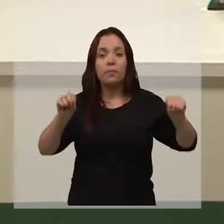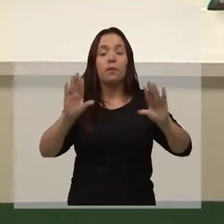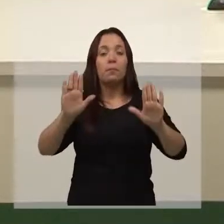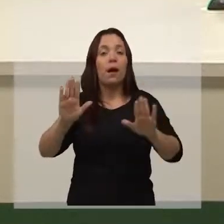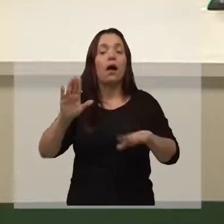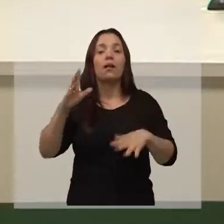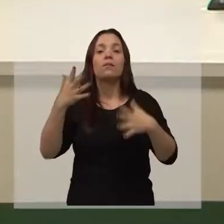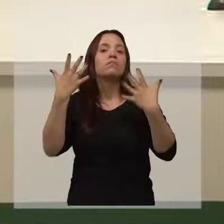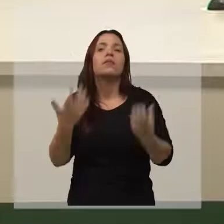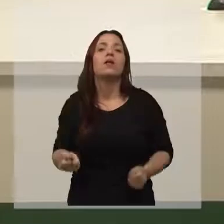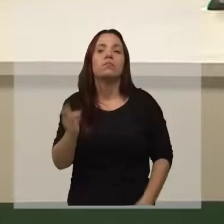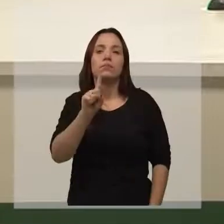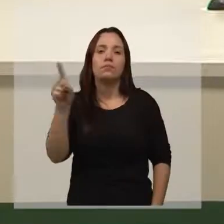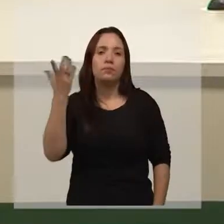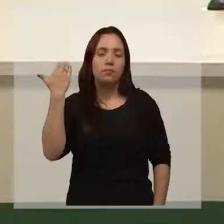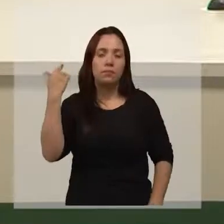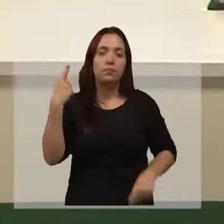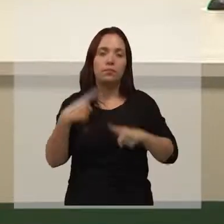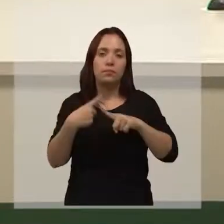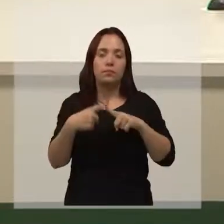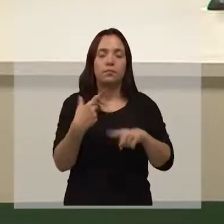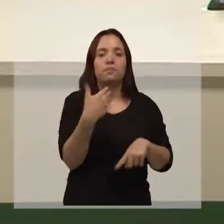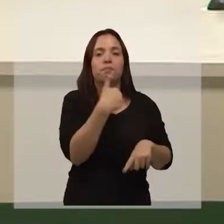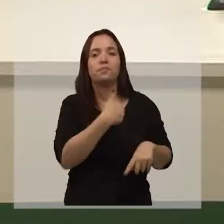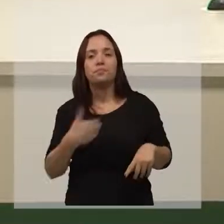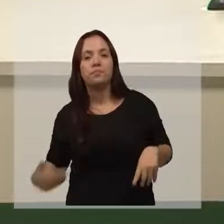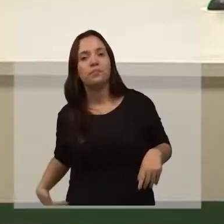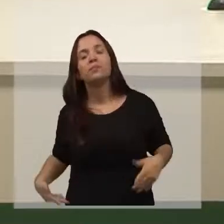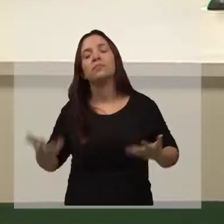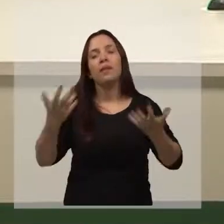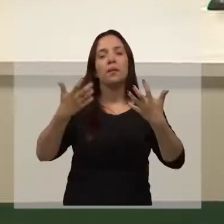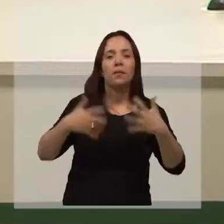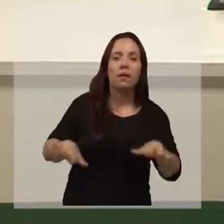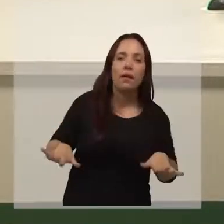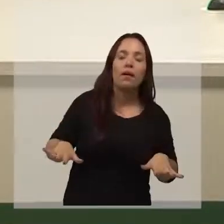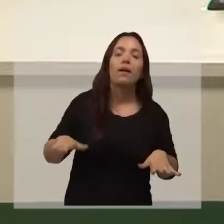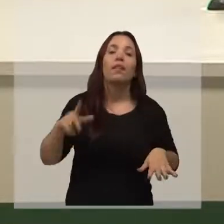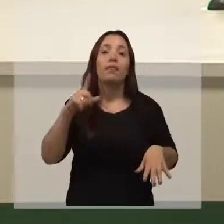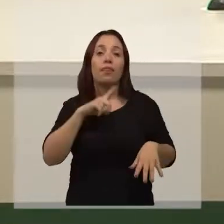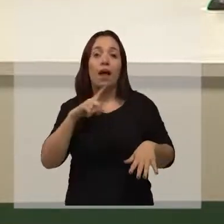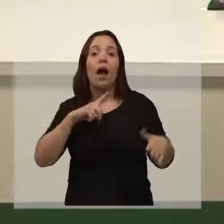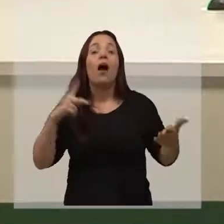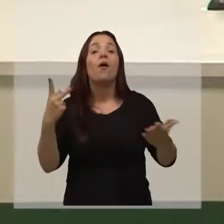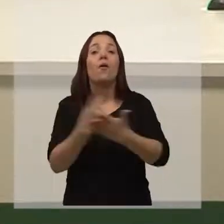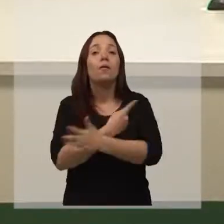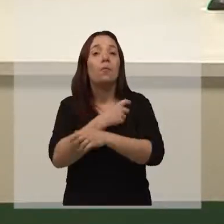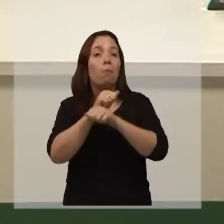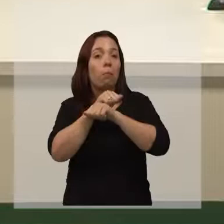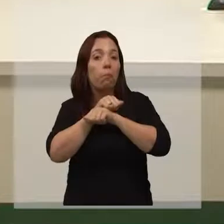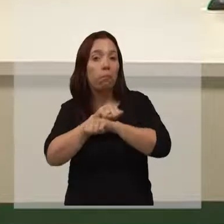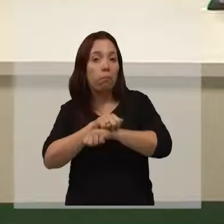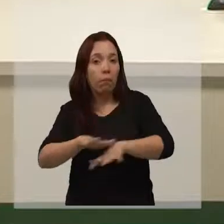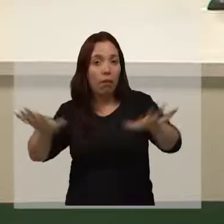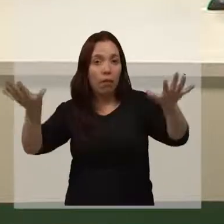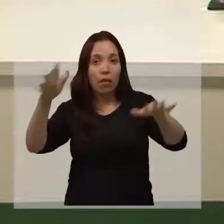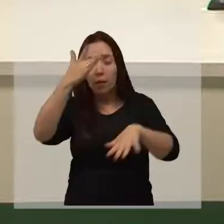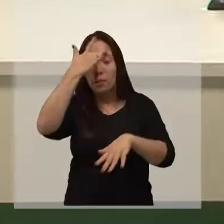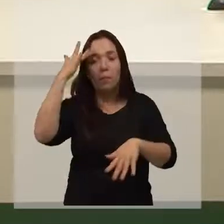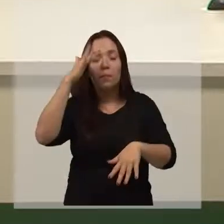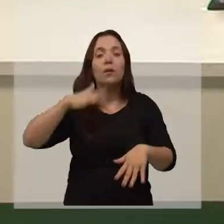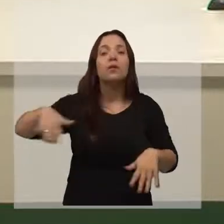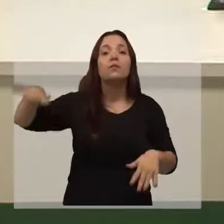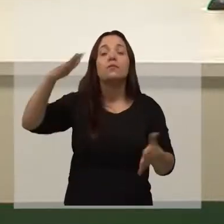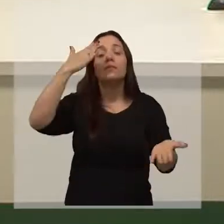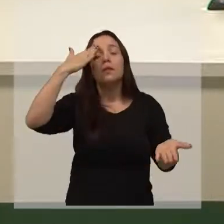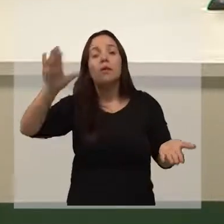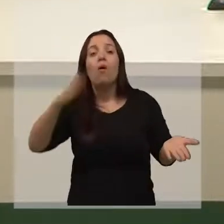feito? Porque o governador não fez, houve vazamento. Exatamente. O vazamento aconteceu, ninguém sabe se foi pelo governo federal ou